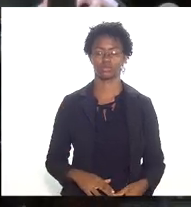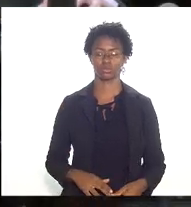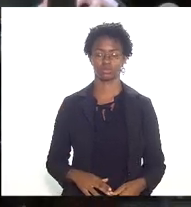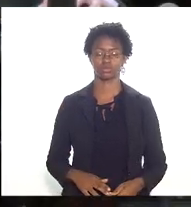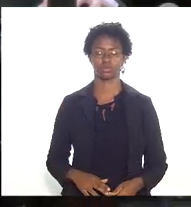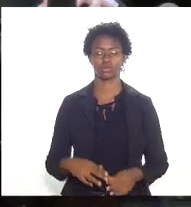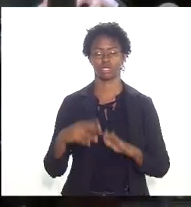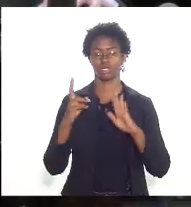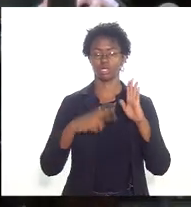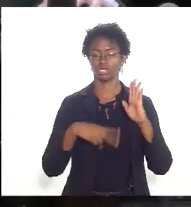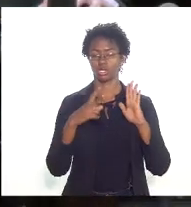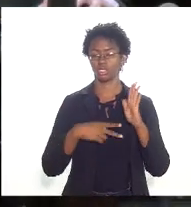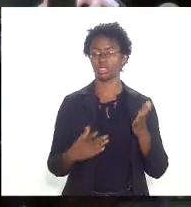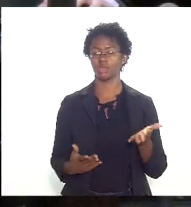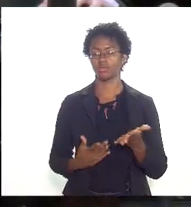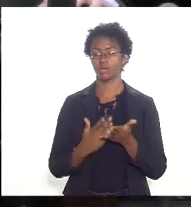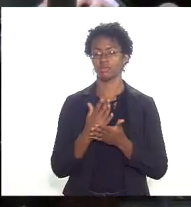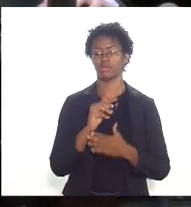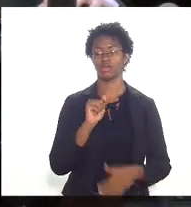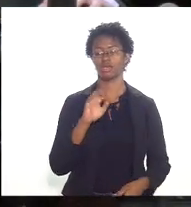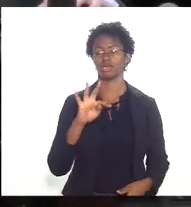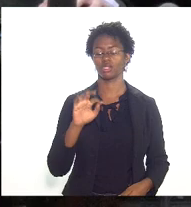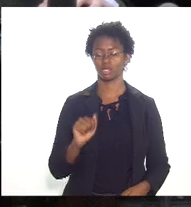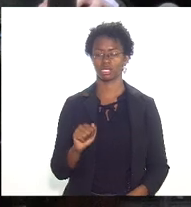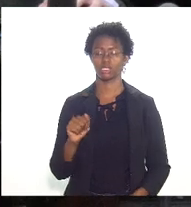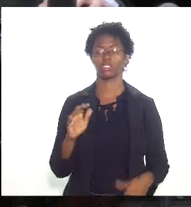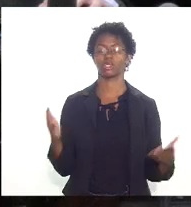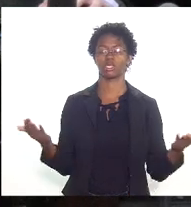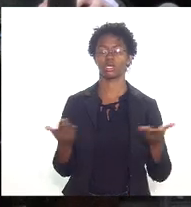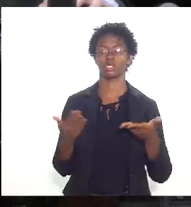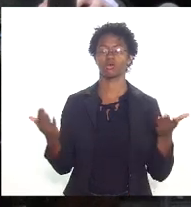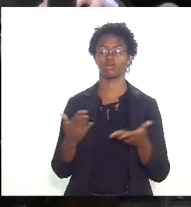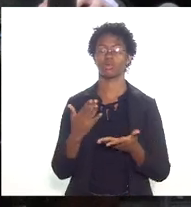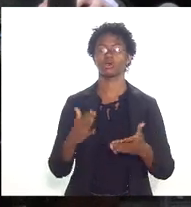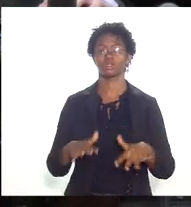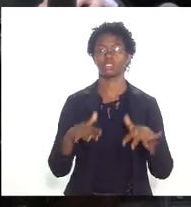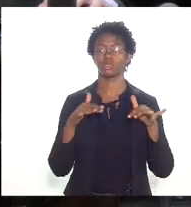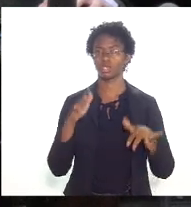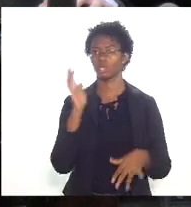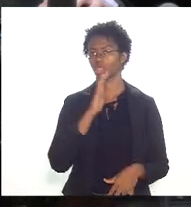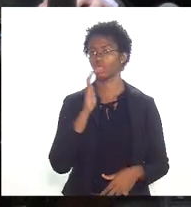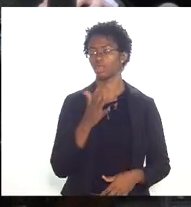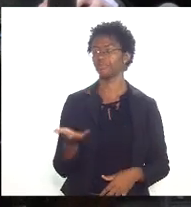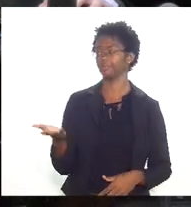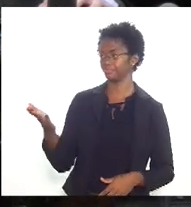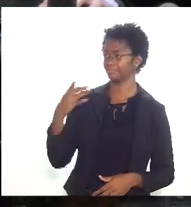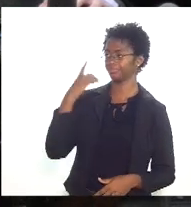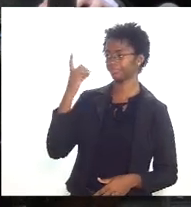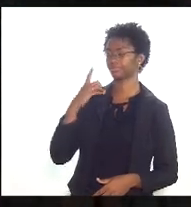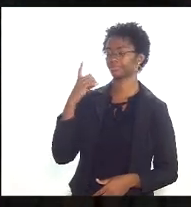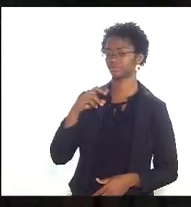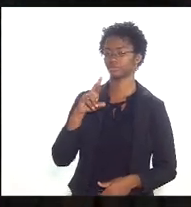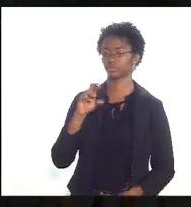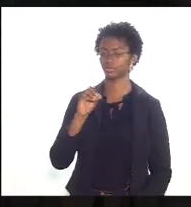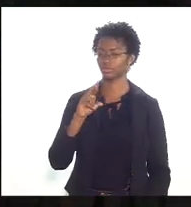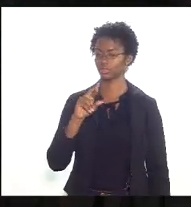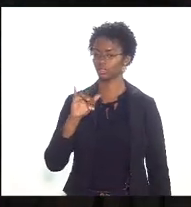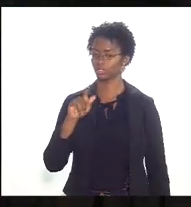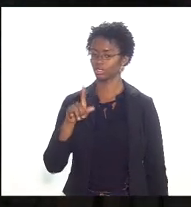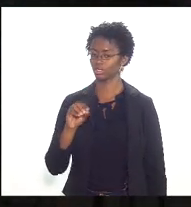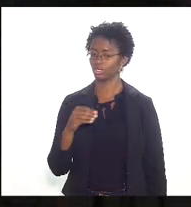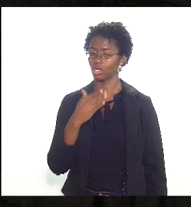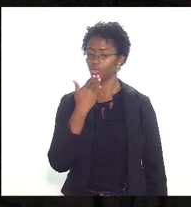lida e aprovada a ata passa-se a ordem da 4ª sessão ordinária Questão de Honra Deputado Rodrigo Amorim